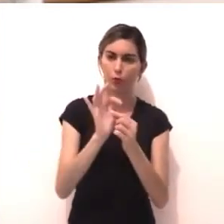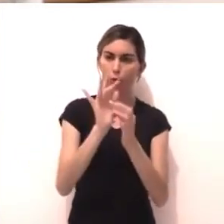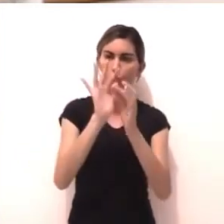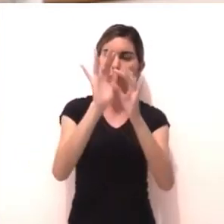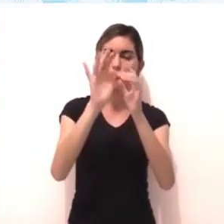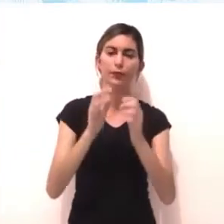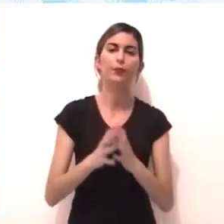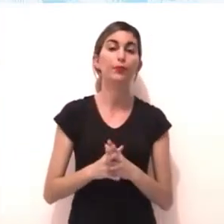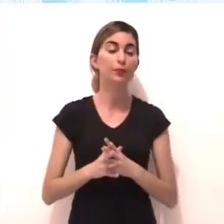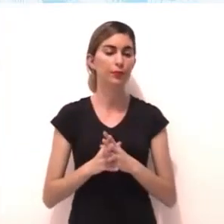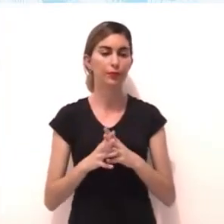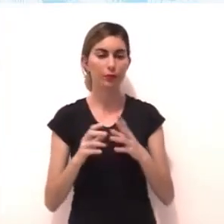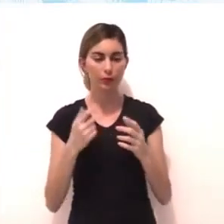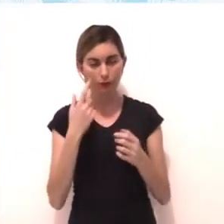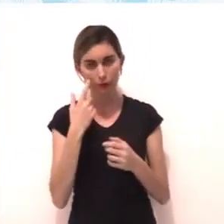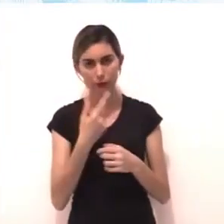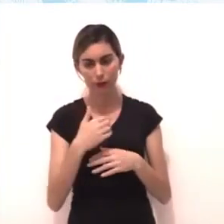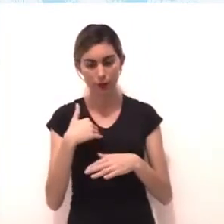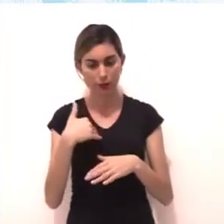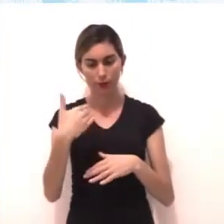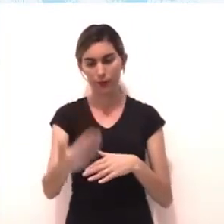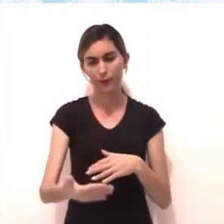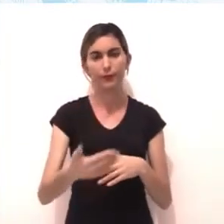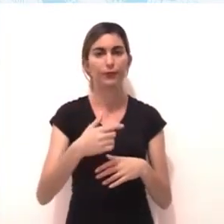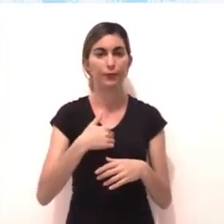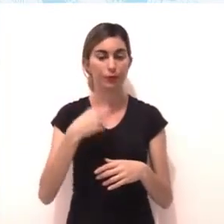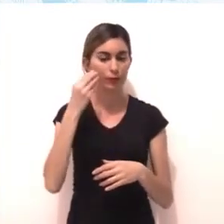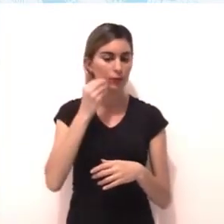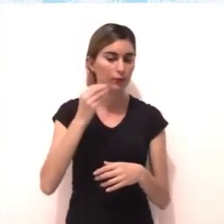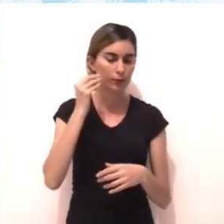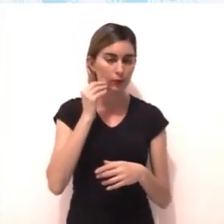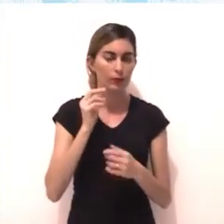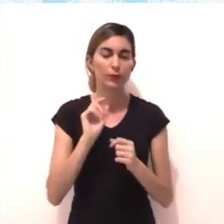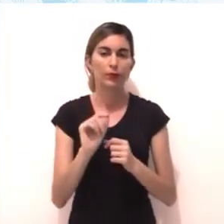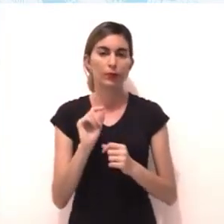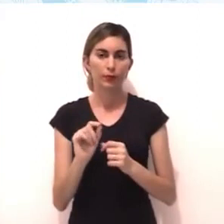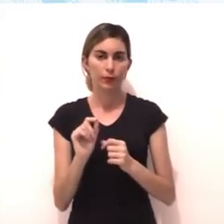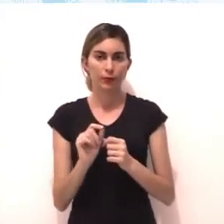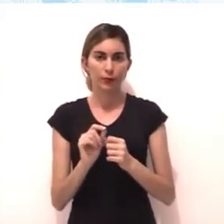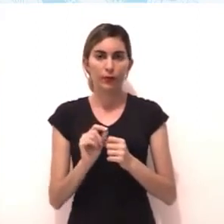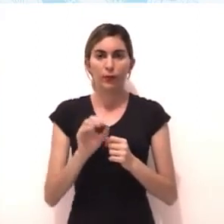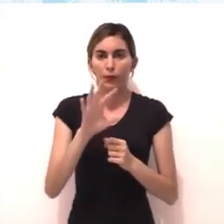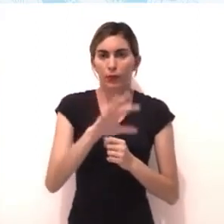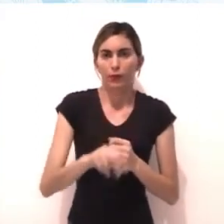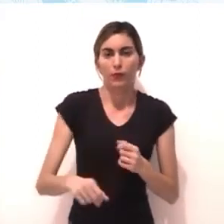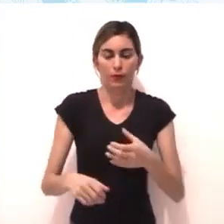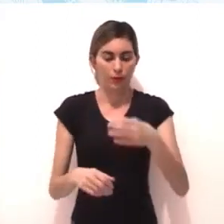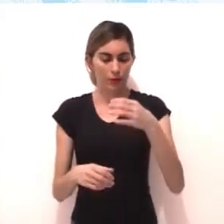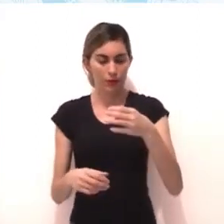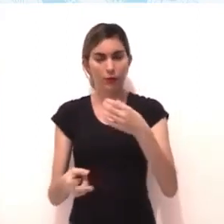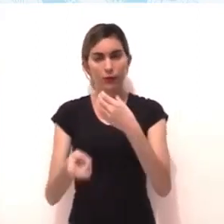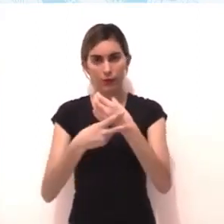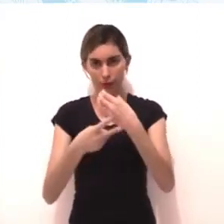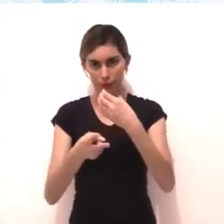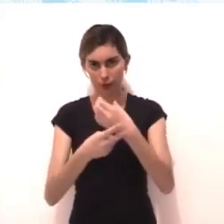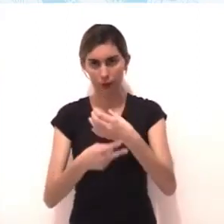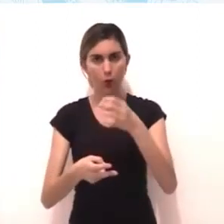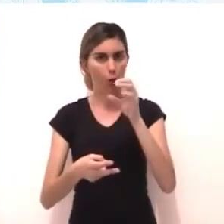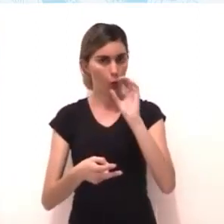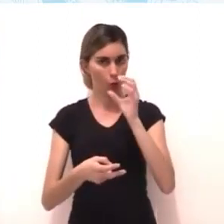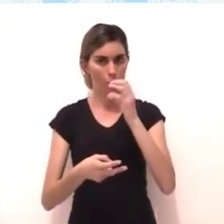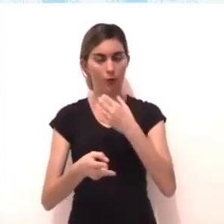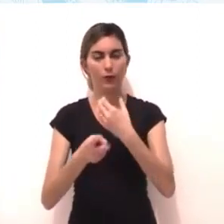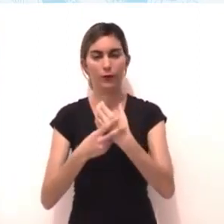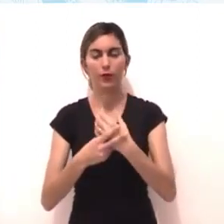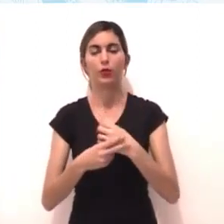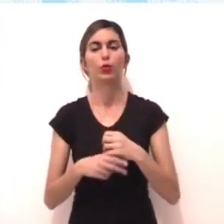vela. O próximo passo do experimento é pegar o copo de vidro e